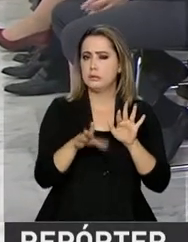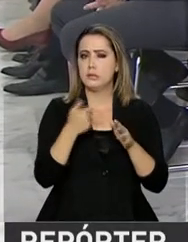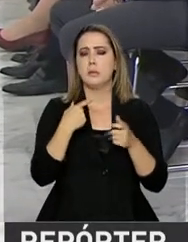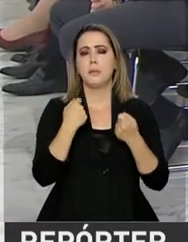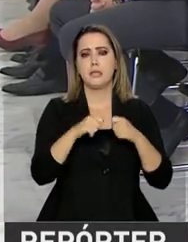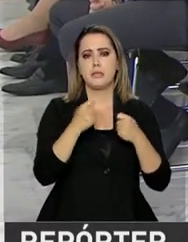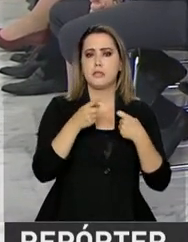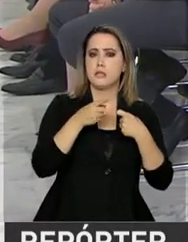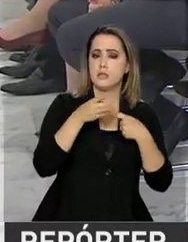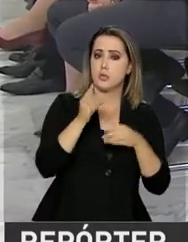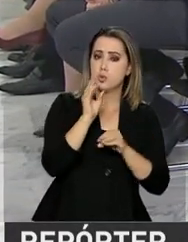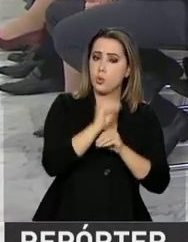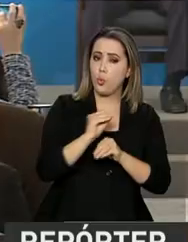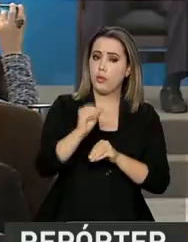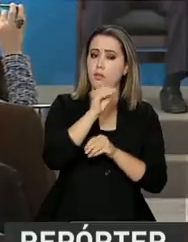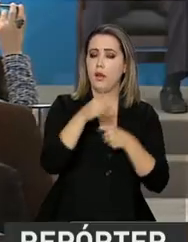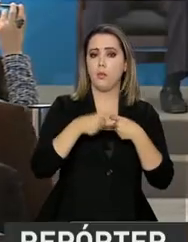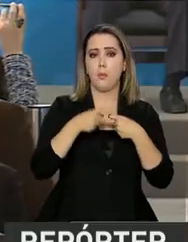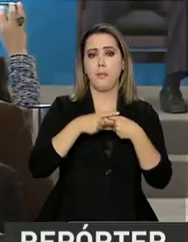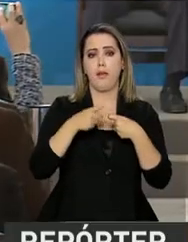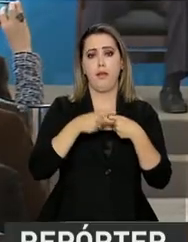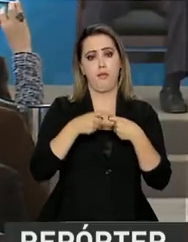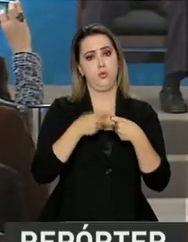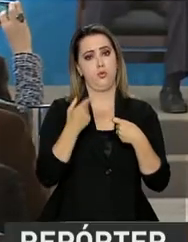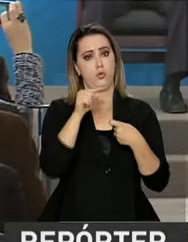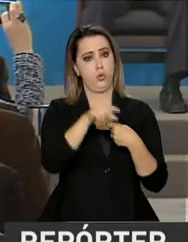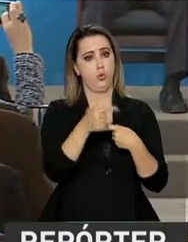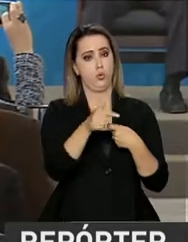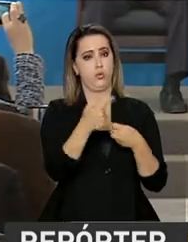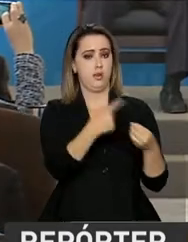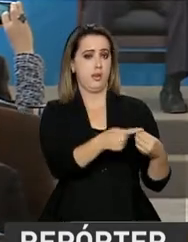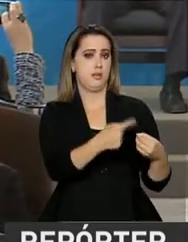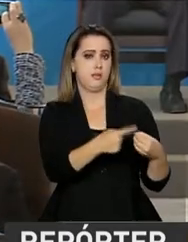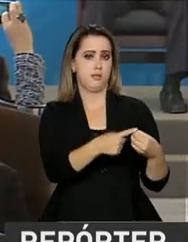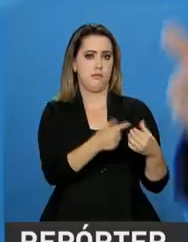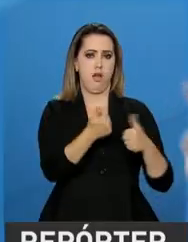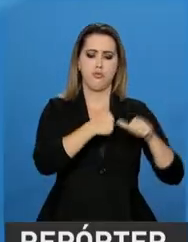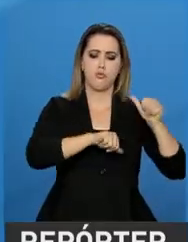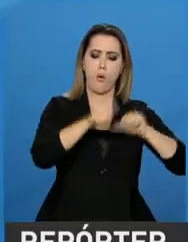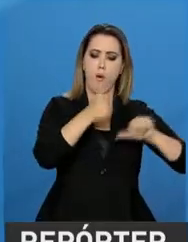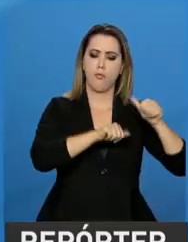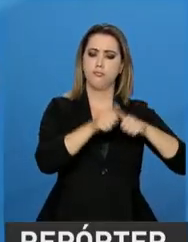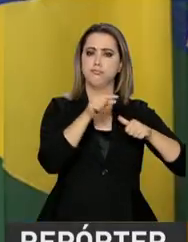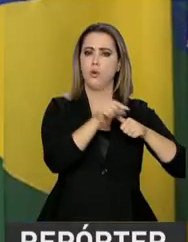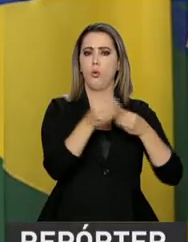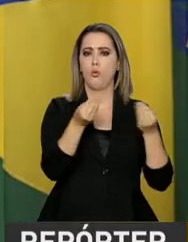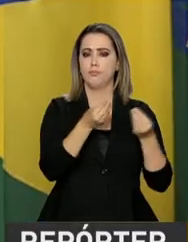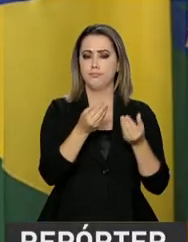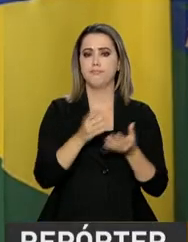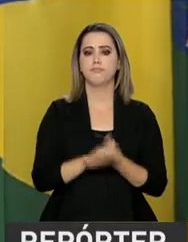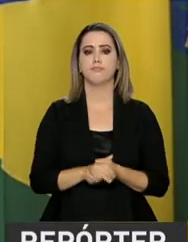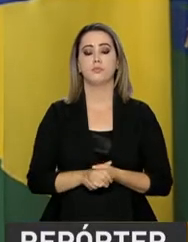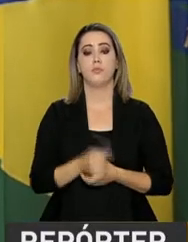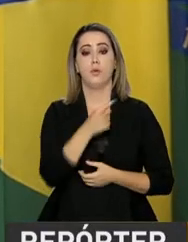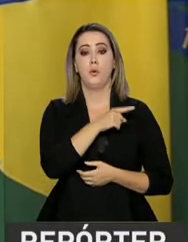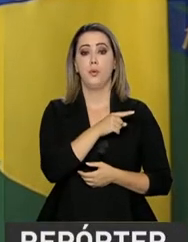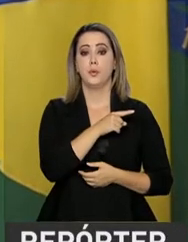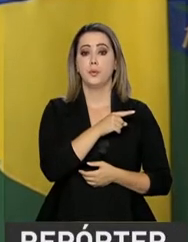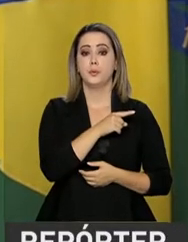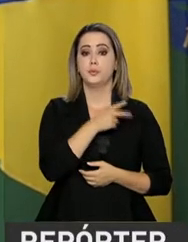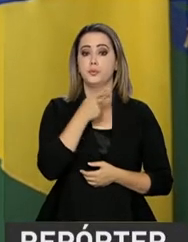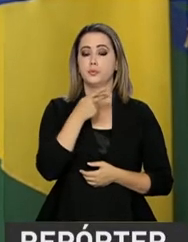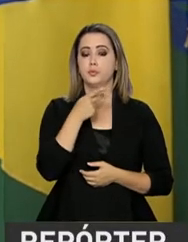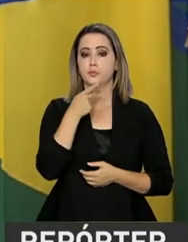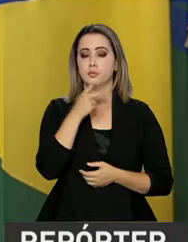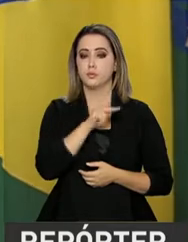passado de terapia quem precisa fazer um exame que não tem na cidade dele o tomógrafo a ressonância magnética o presidente michel temer disse